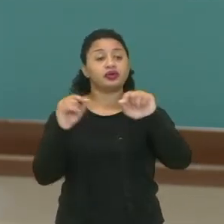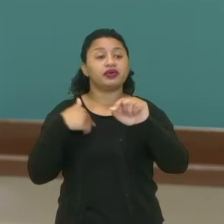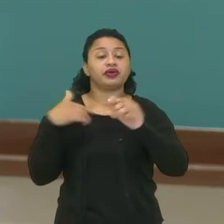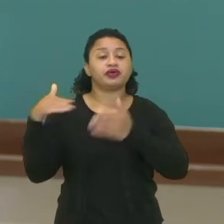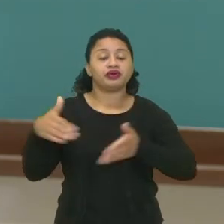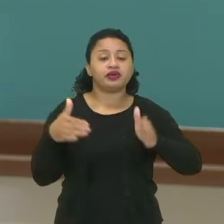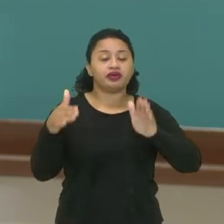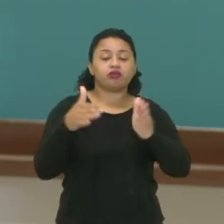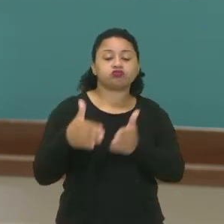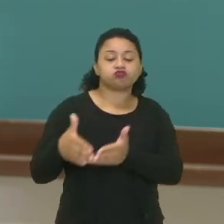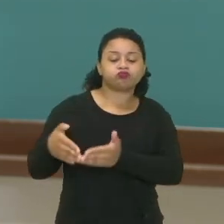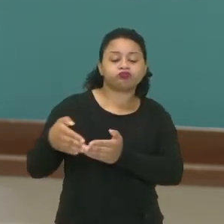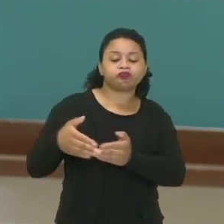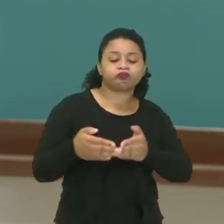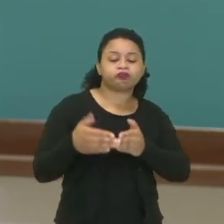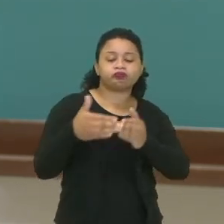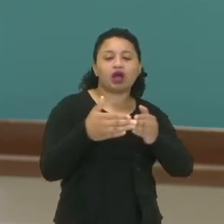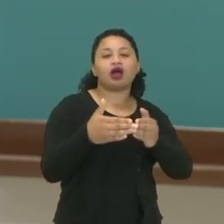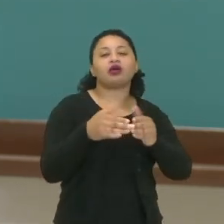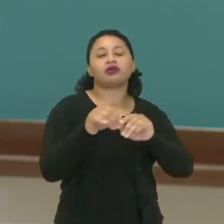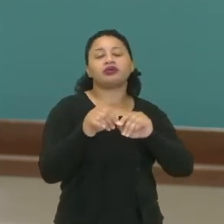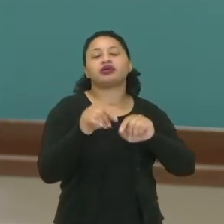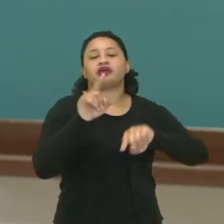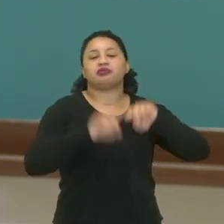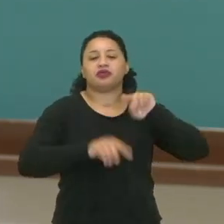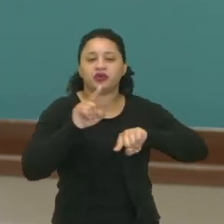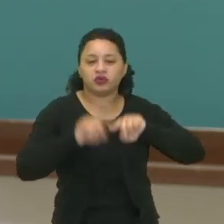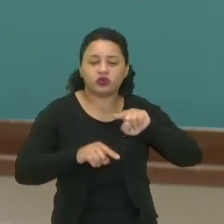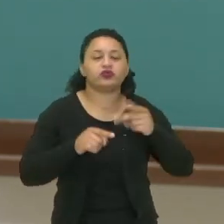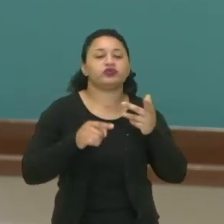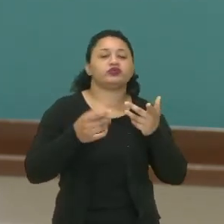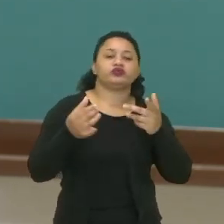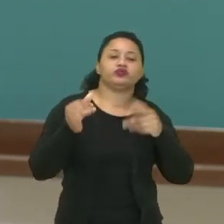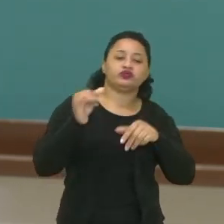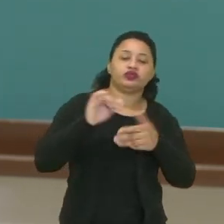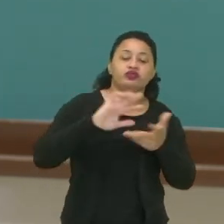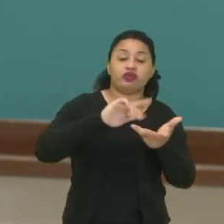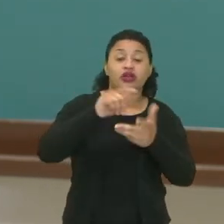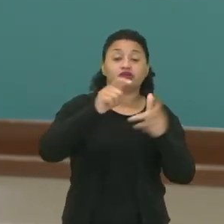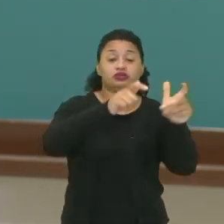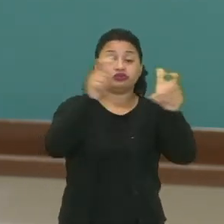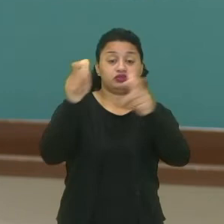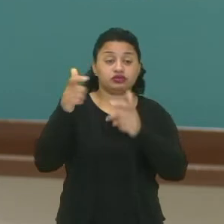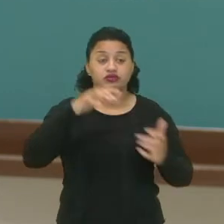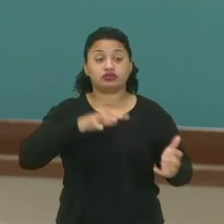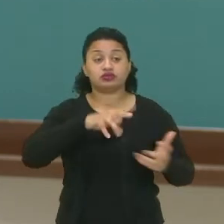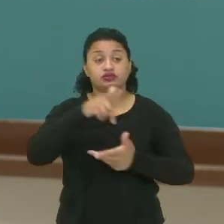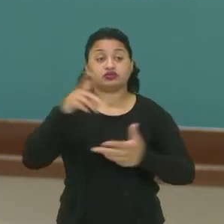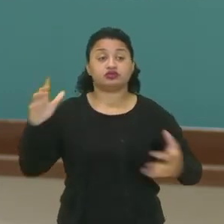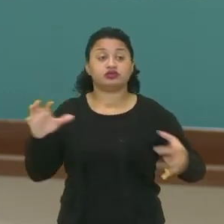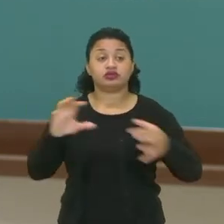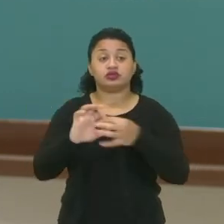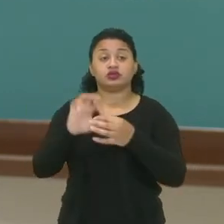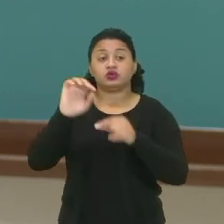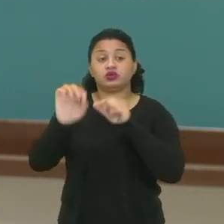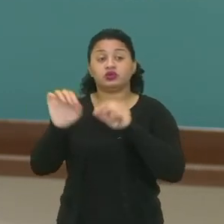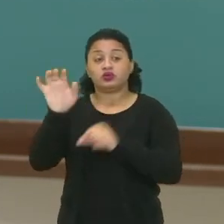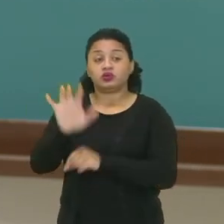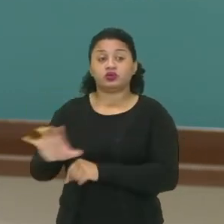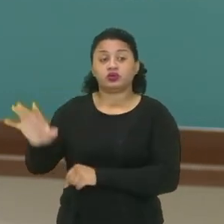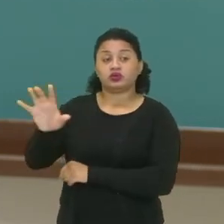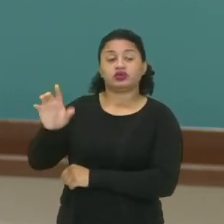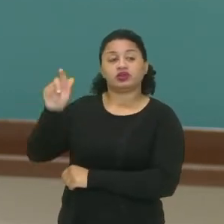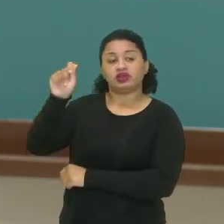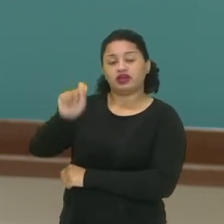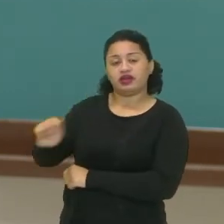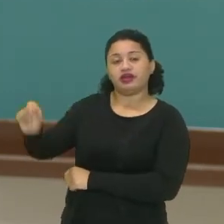rotas marítimas, poder transportar mercadorias, né, de diversos lugares do mundo, conectando, por exemplo, a região aqui da